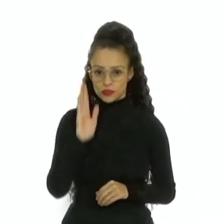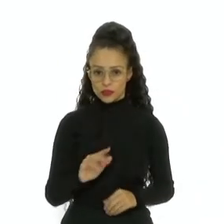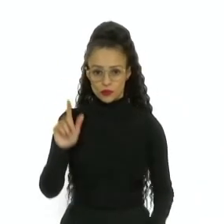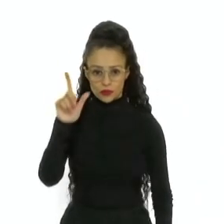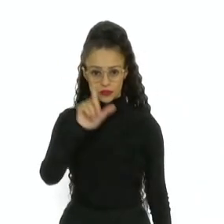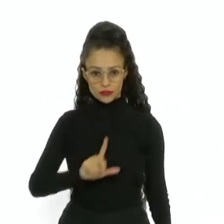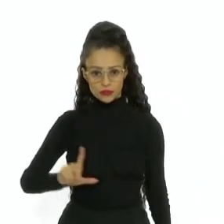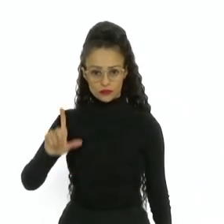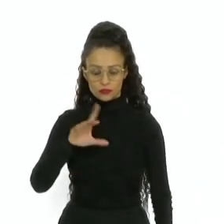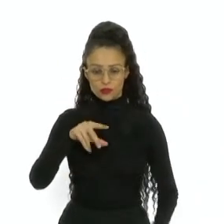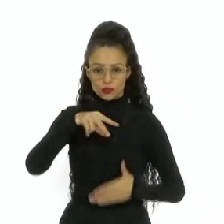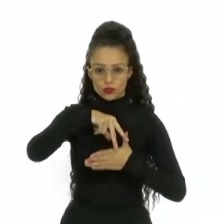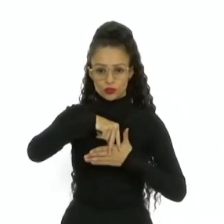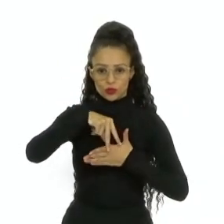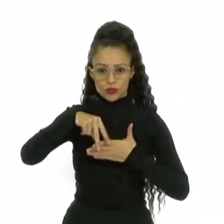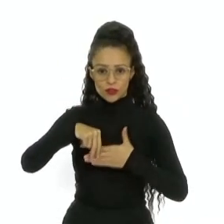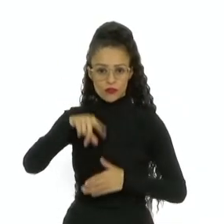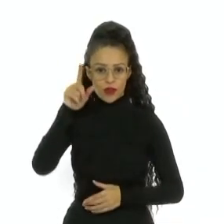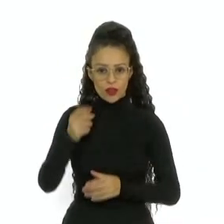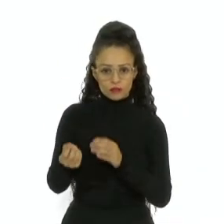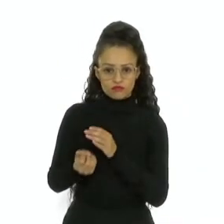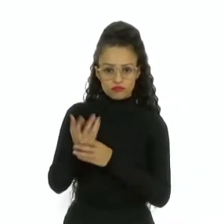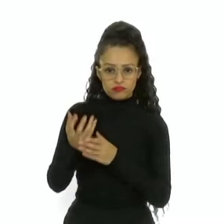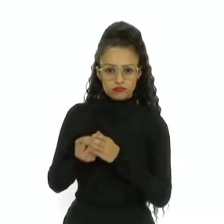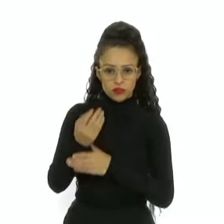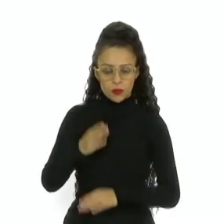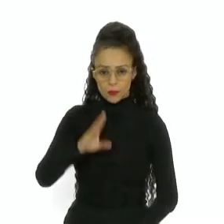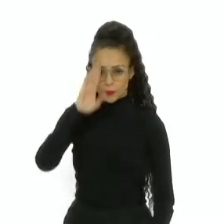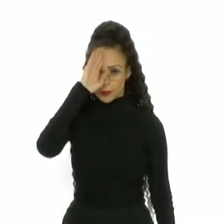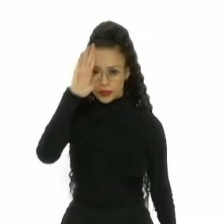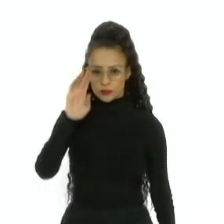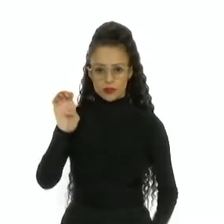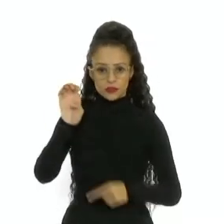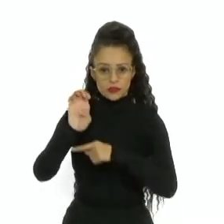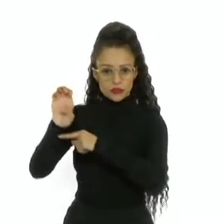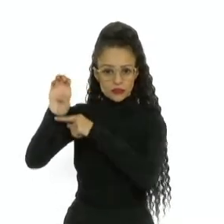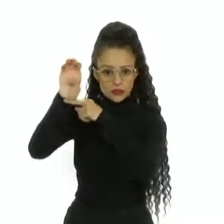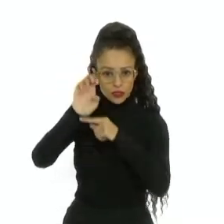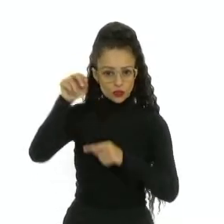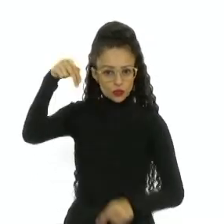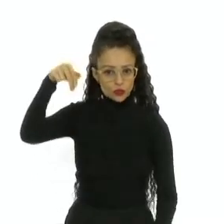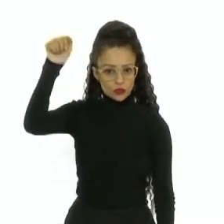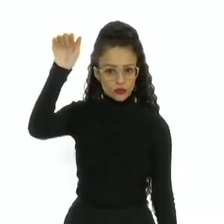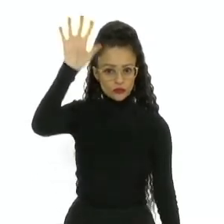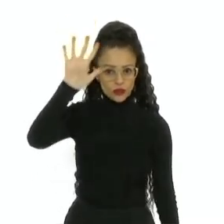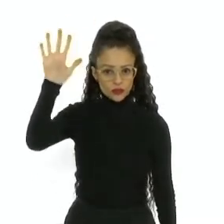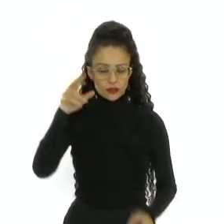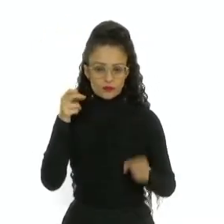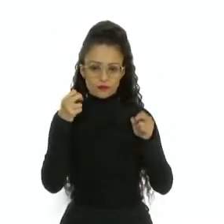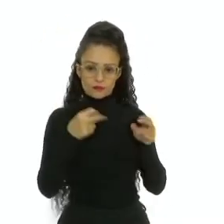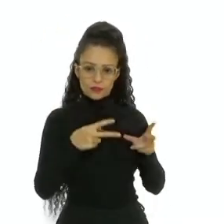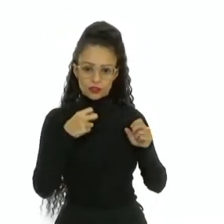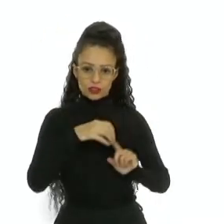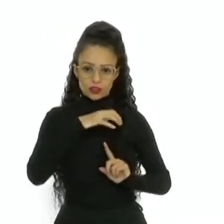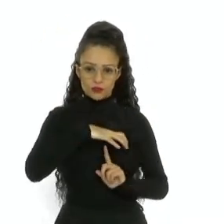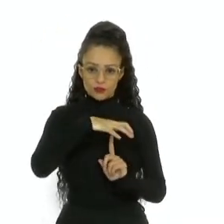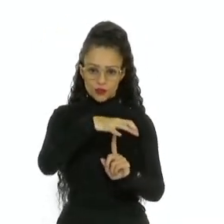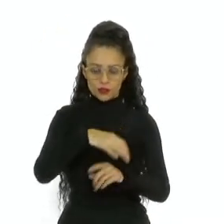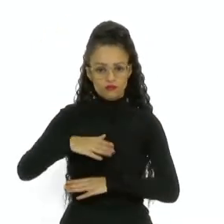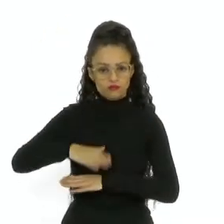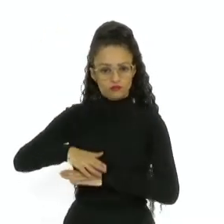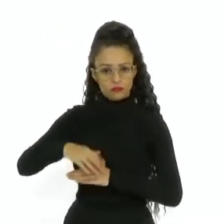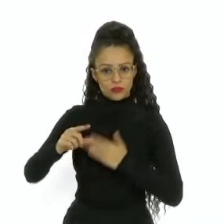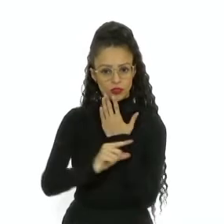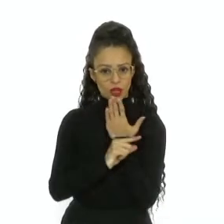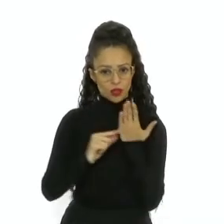literatura de cordel é produzida principalmente então nos estados do Nordeste e vendidas em feiras por seus próprios autores, na